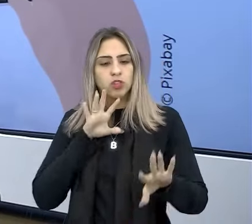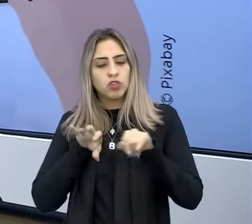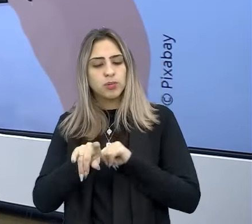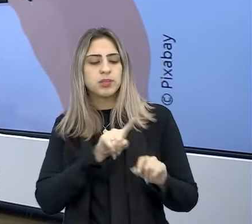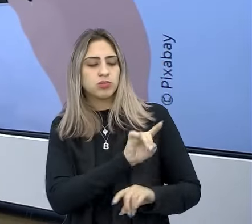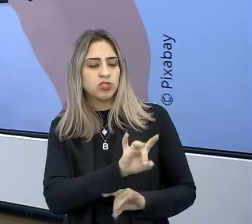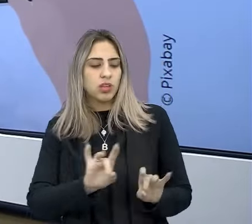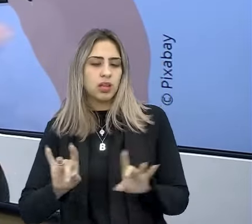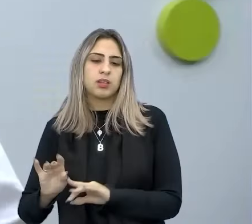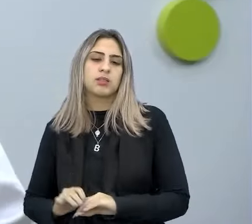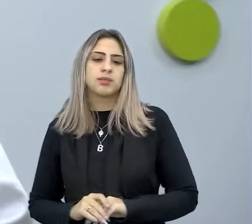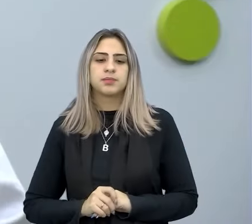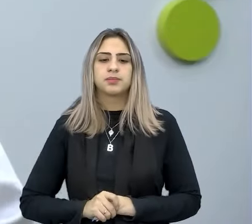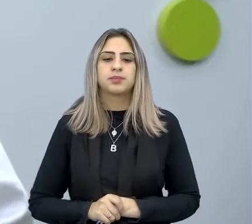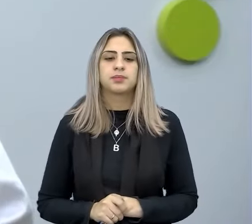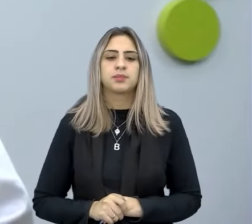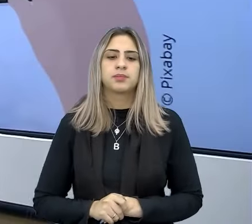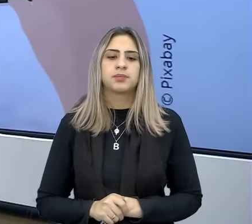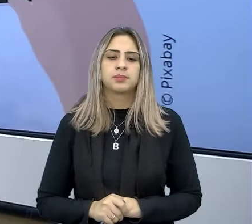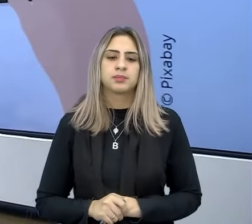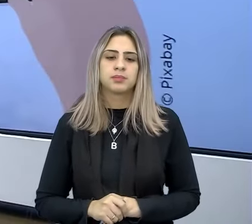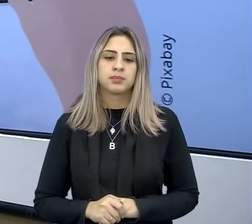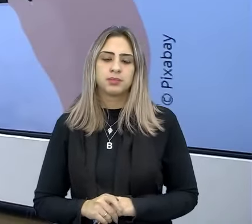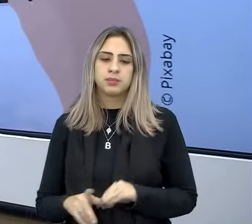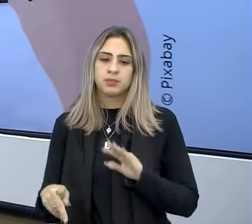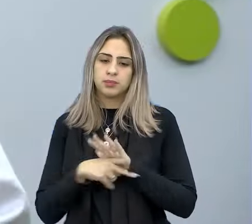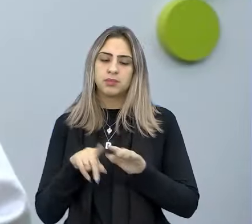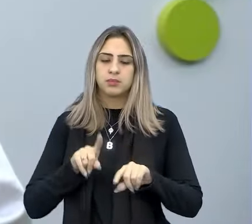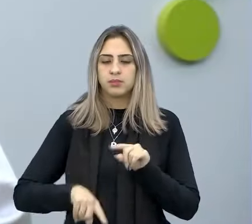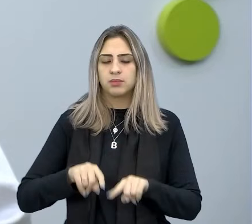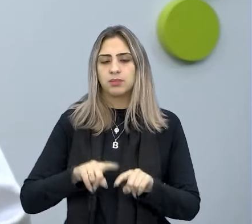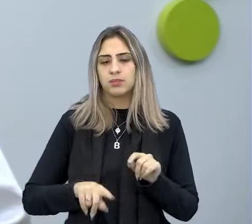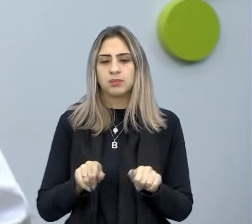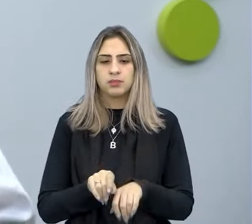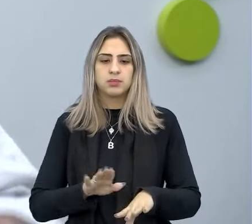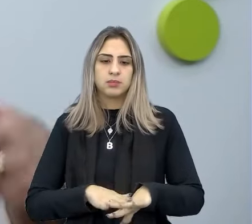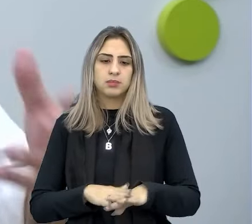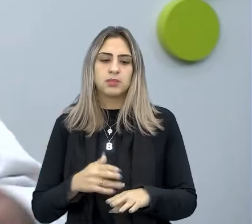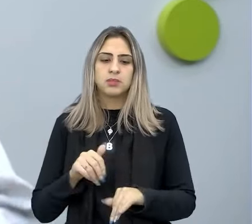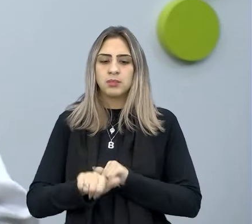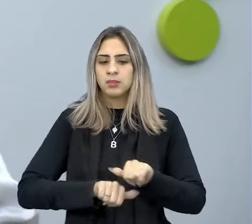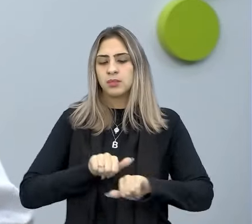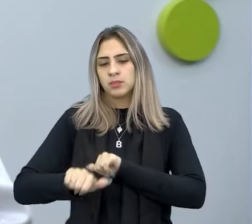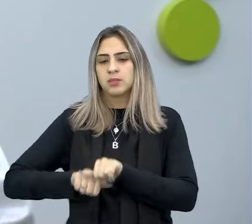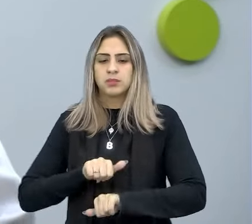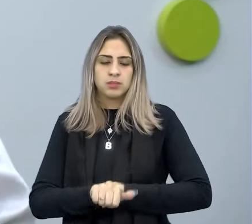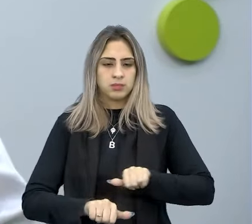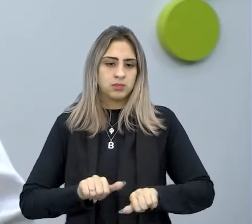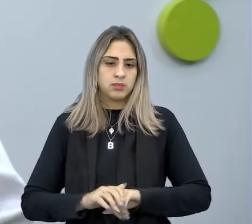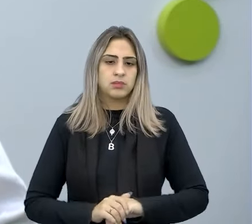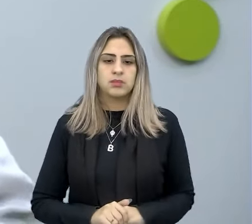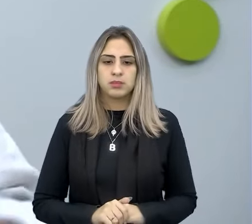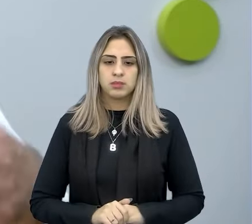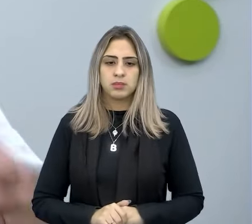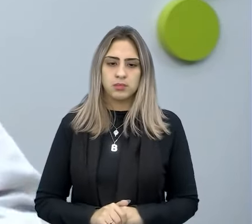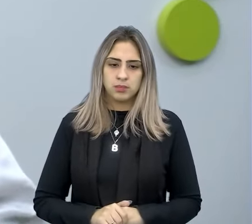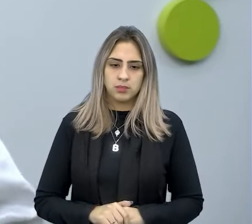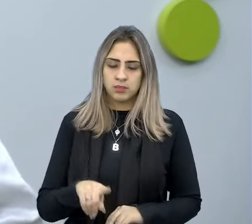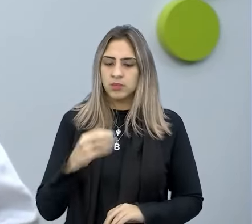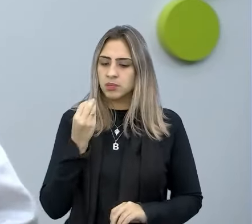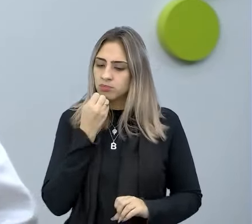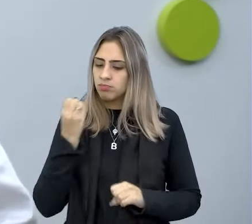de vocês. Exatamente, com relação preparar para o C2. Ao próprio material, né, para fazer algumas alterações, enfim. Elas serão